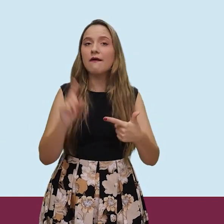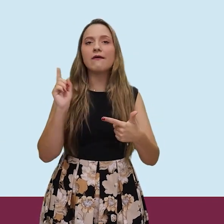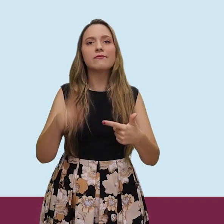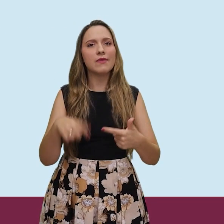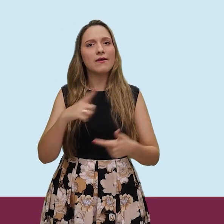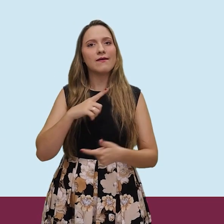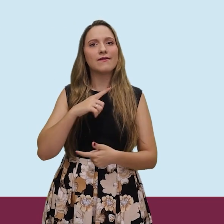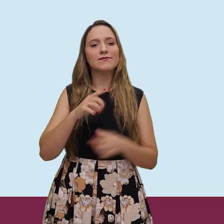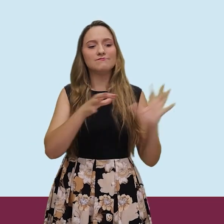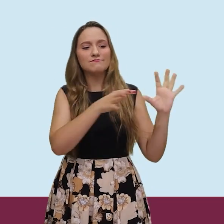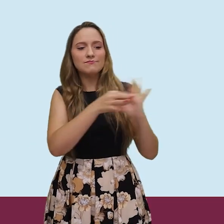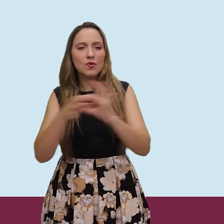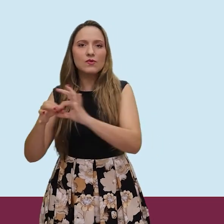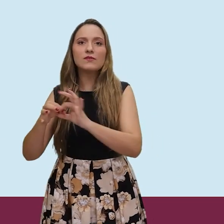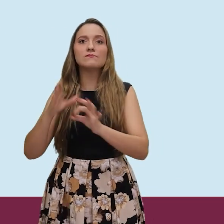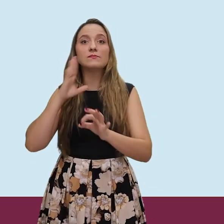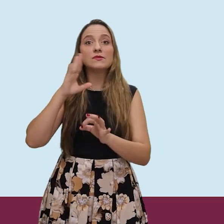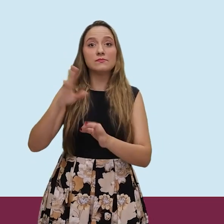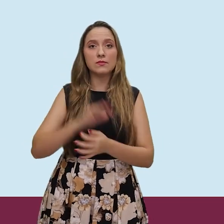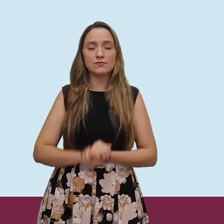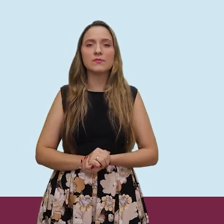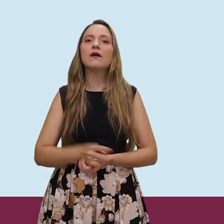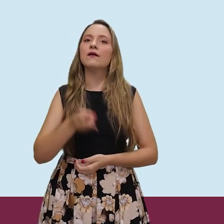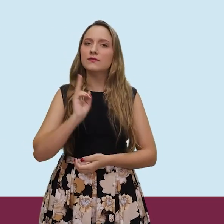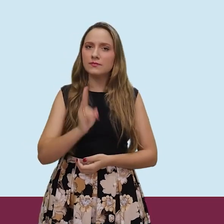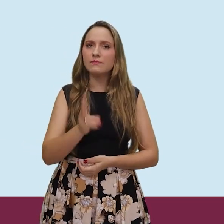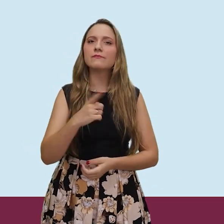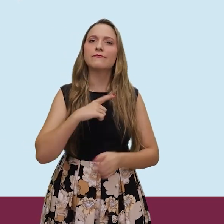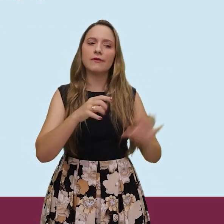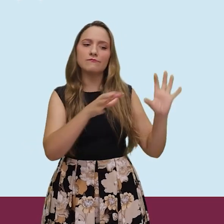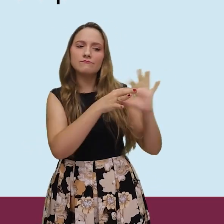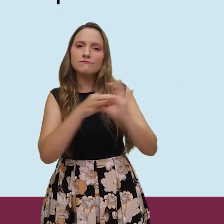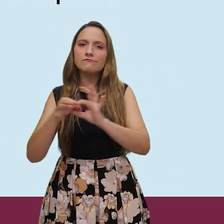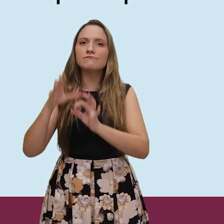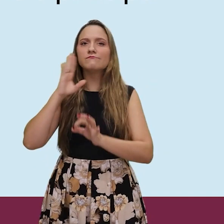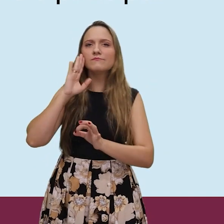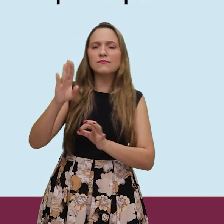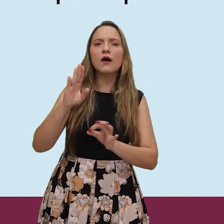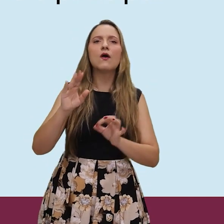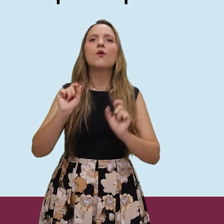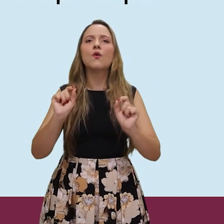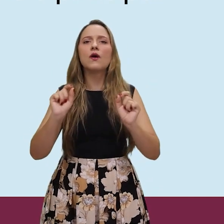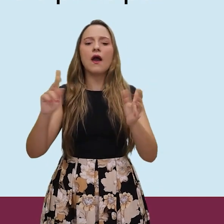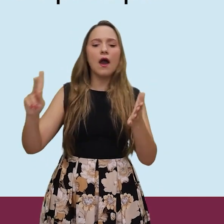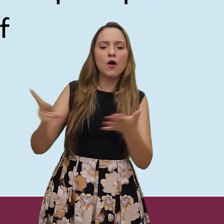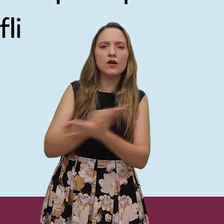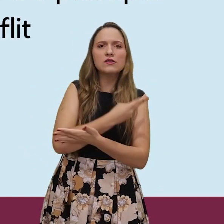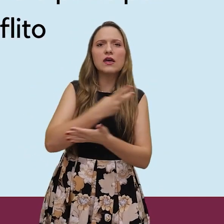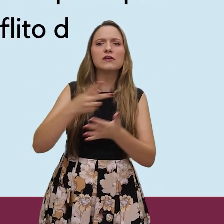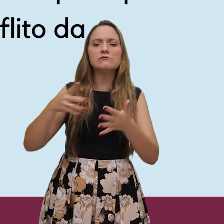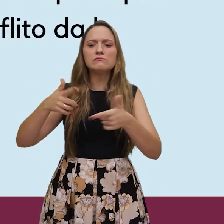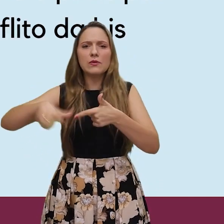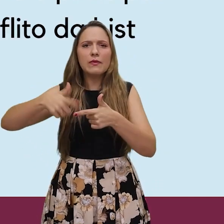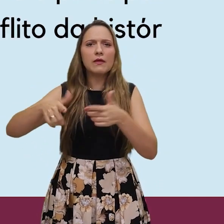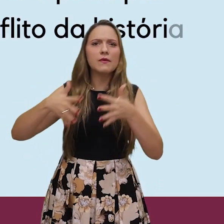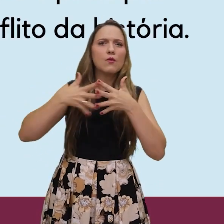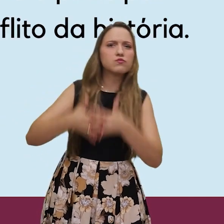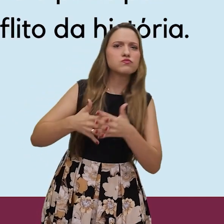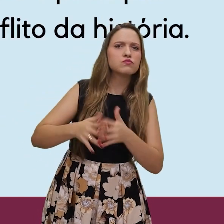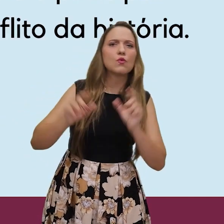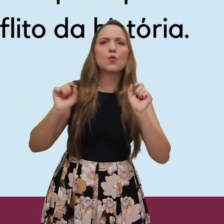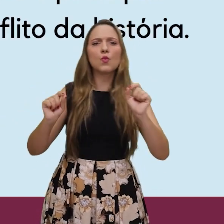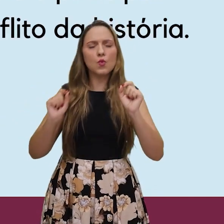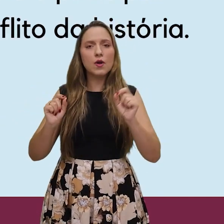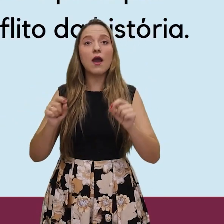segunda característica é o enredo central. Cada conto tem um enredo central, que é o principal evento ou conflito